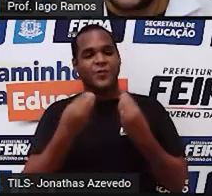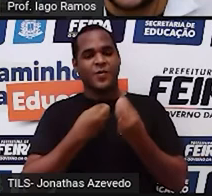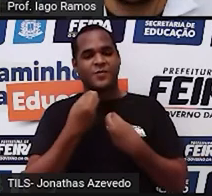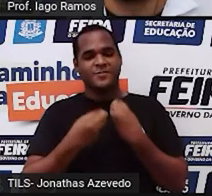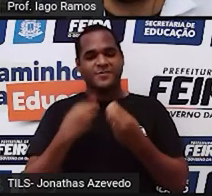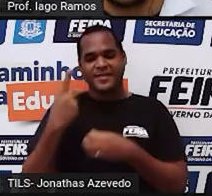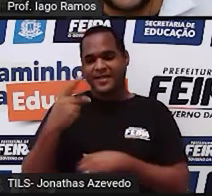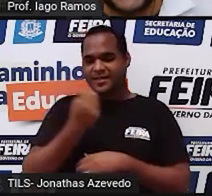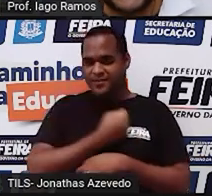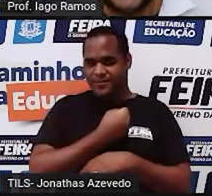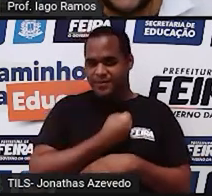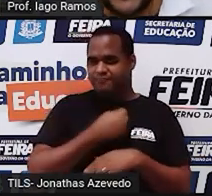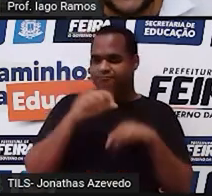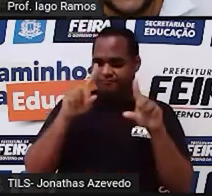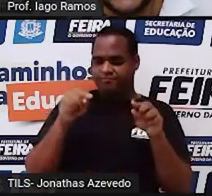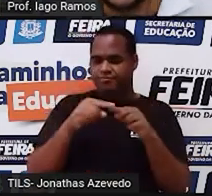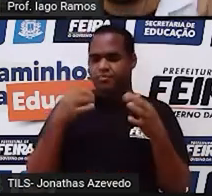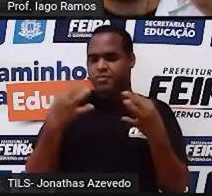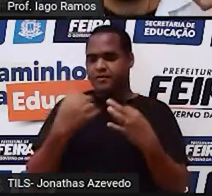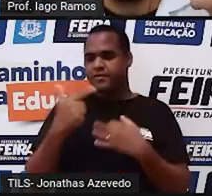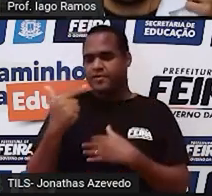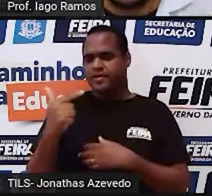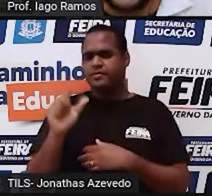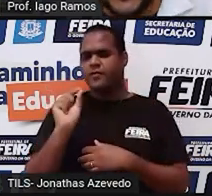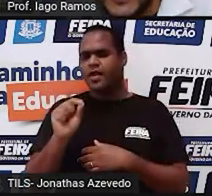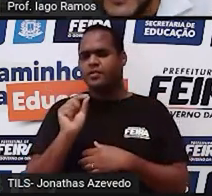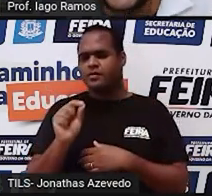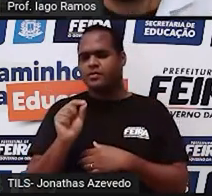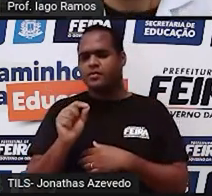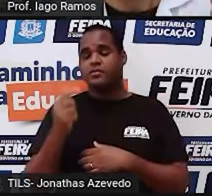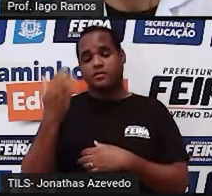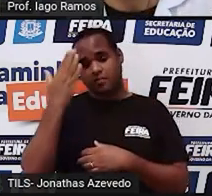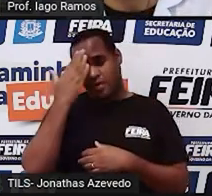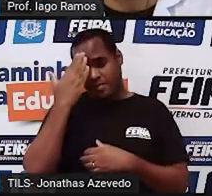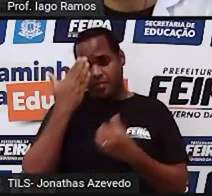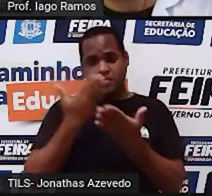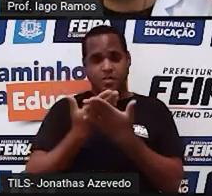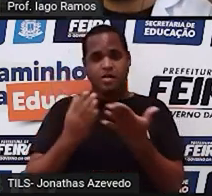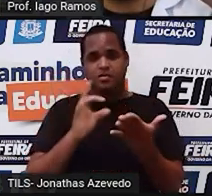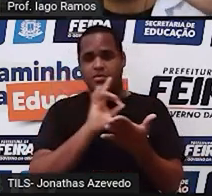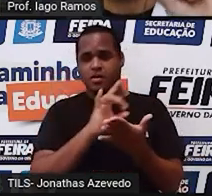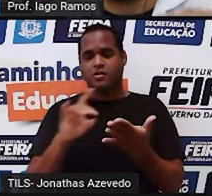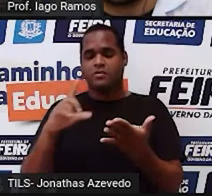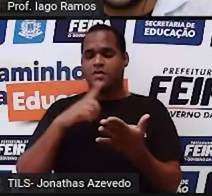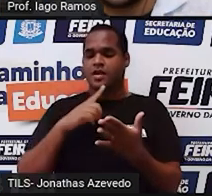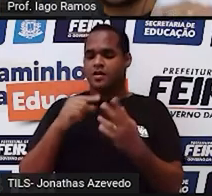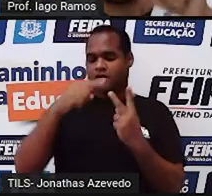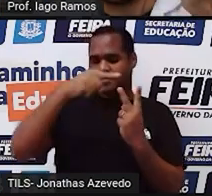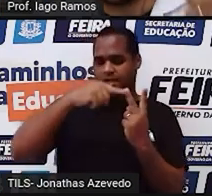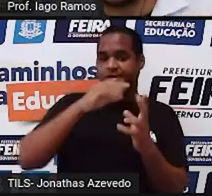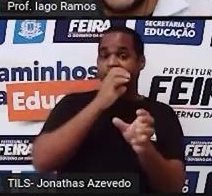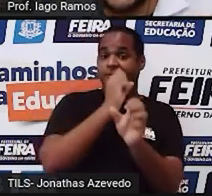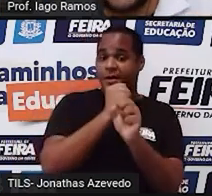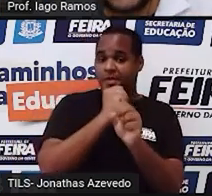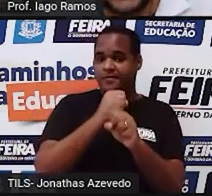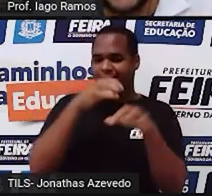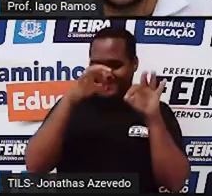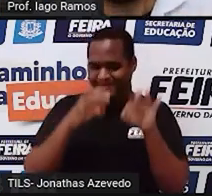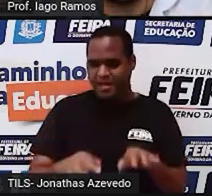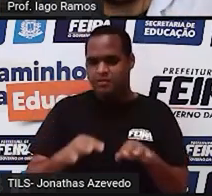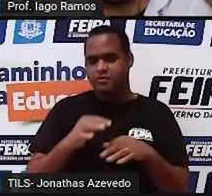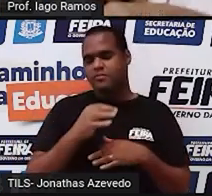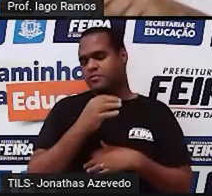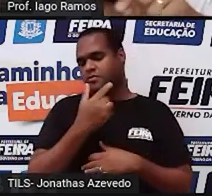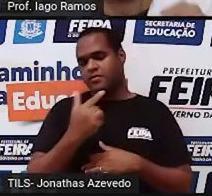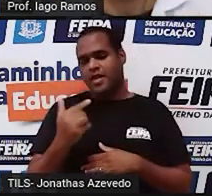são os números e não são quadrados perfeitos são aqueles e quando calcular raiz quadrada não dá exato